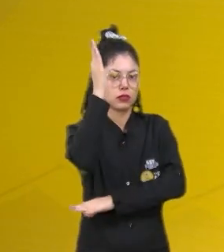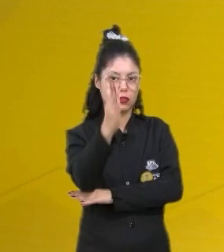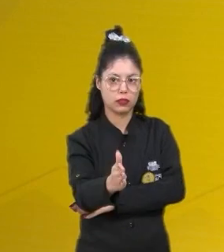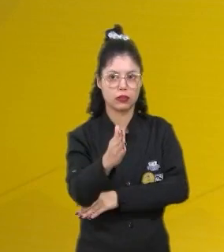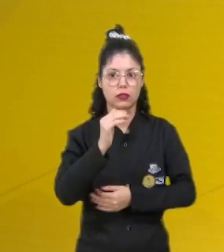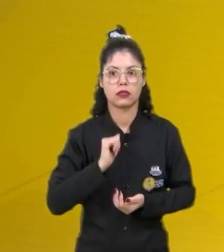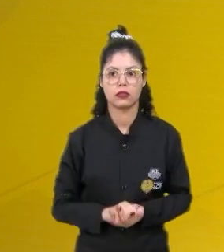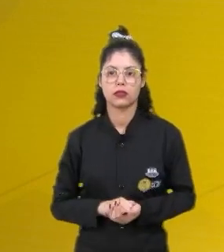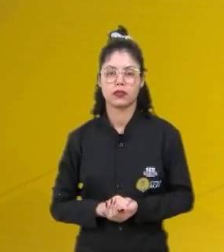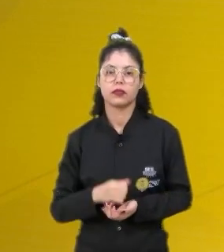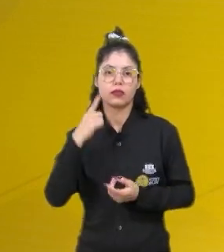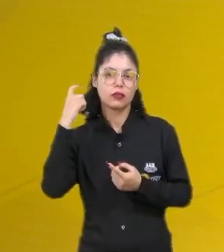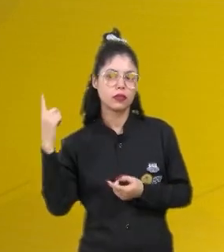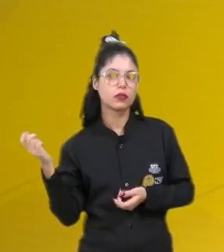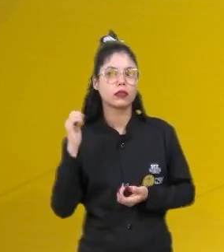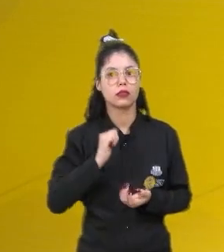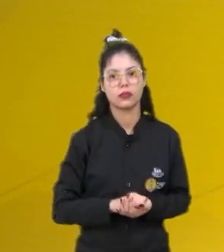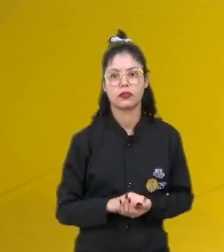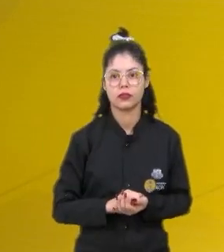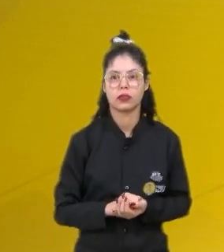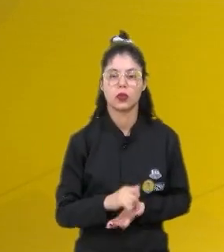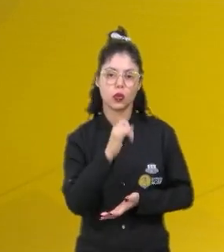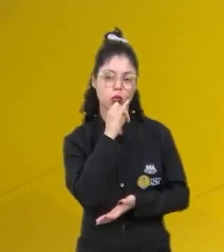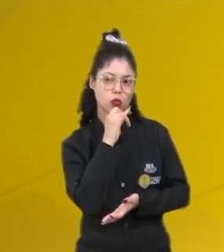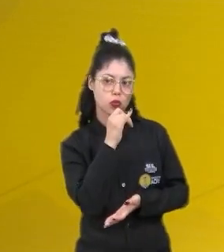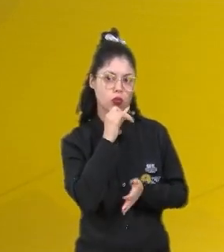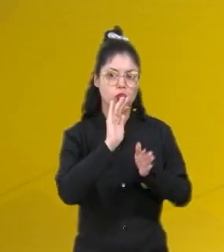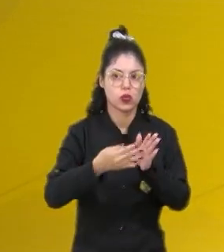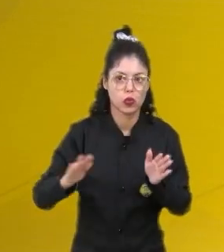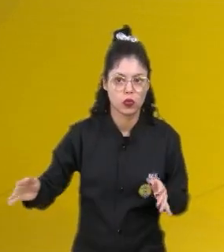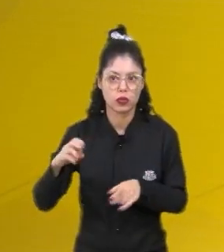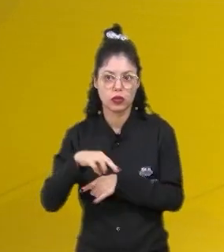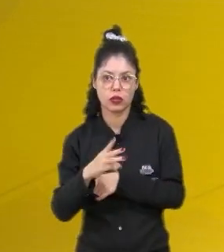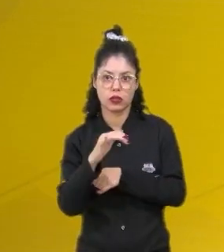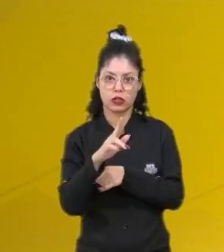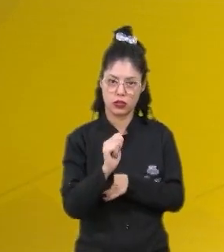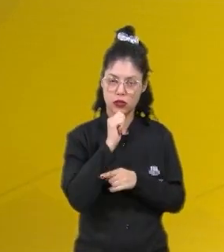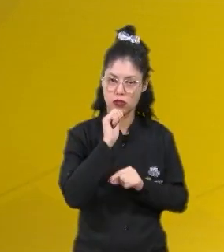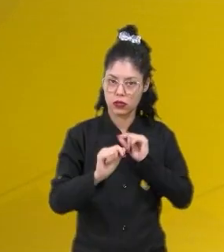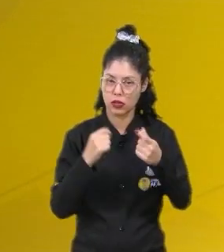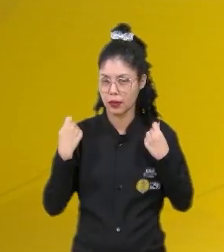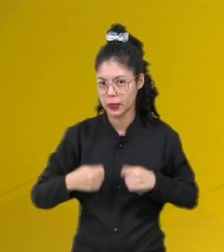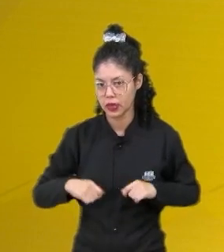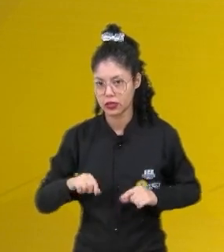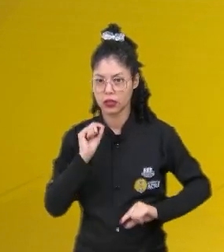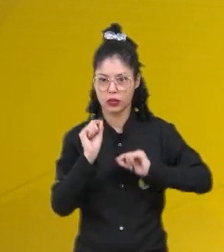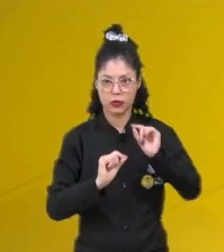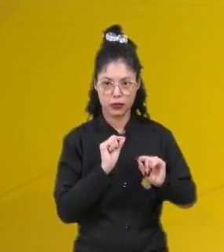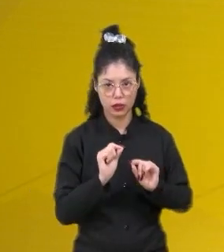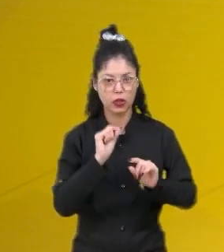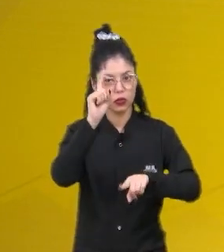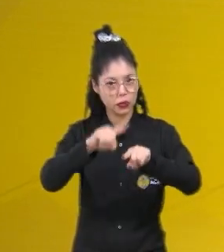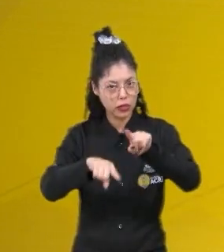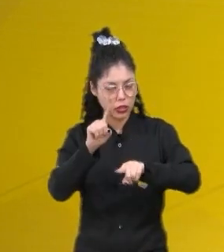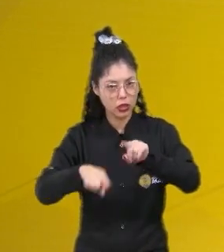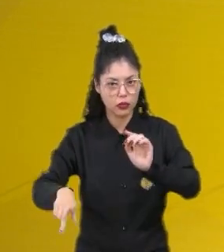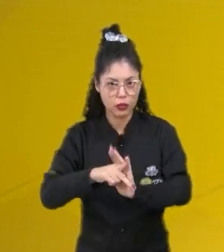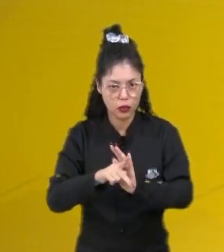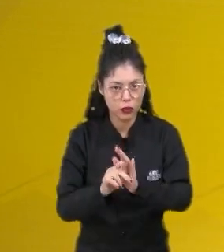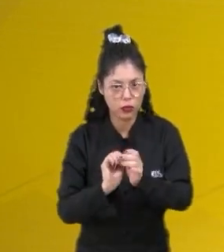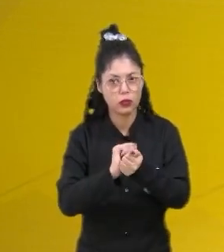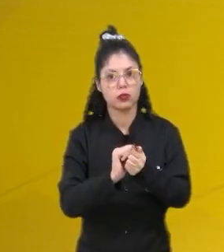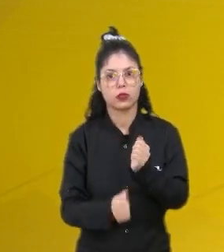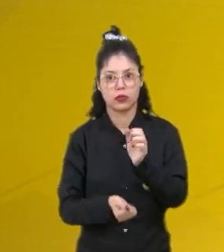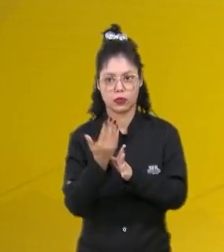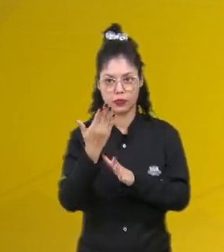direção do som, e ele é um exemplo de onda mecânica, porque o som ele necessita de um material para se